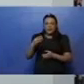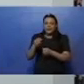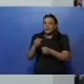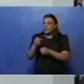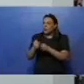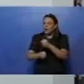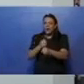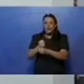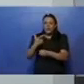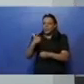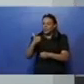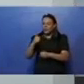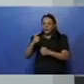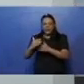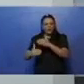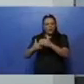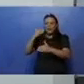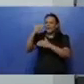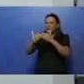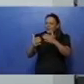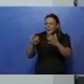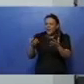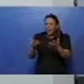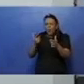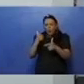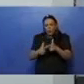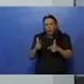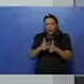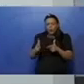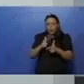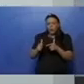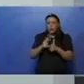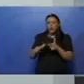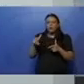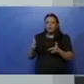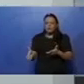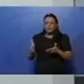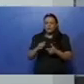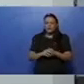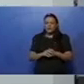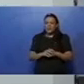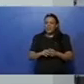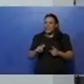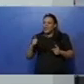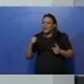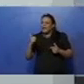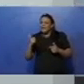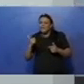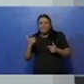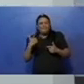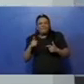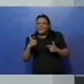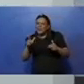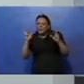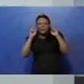vista. Há um desânimo ali, há uma esperança negra.